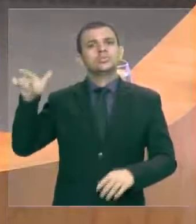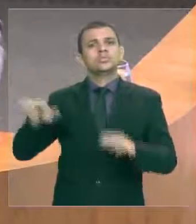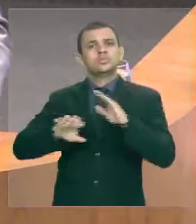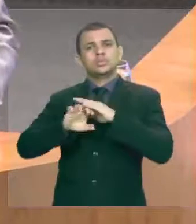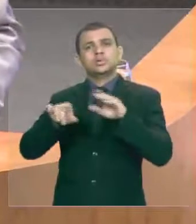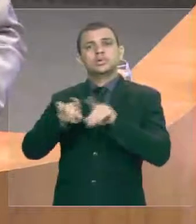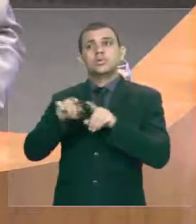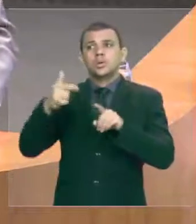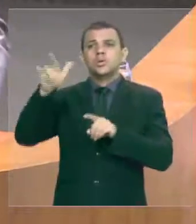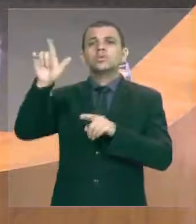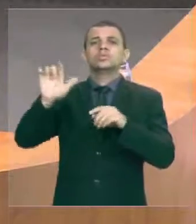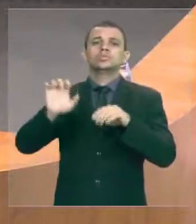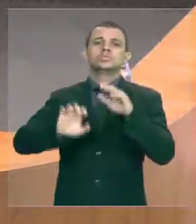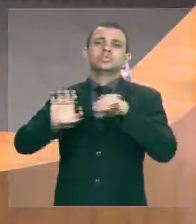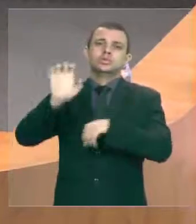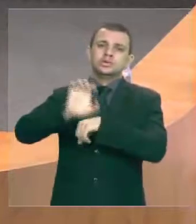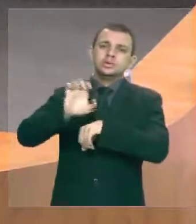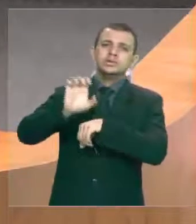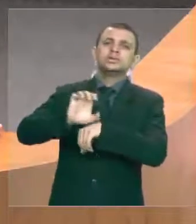estados,